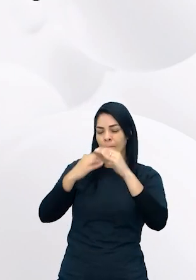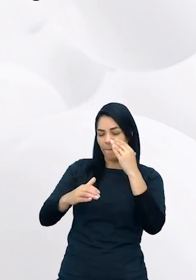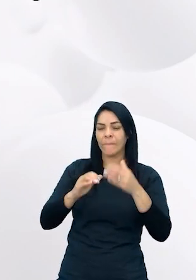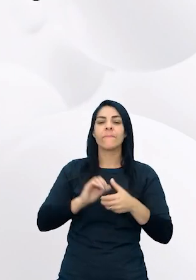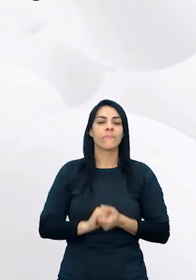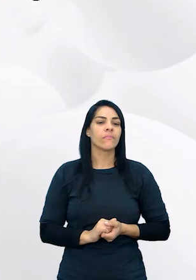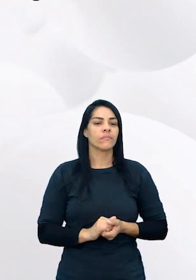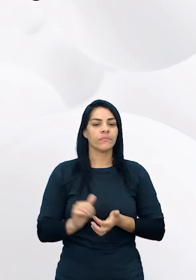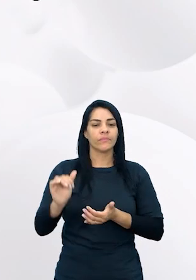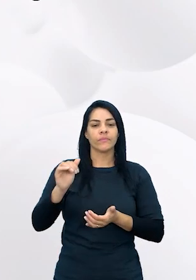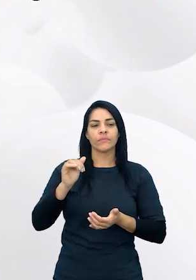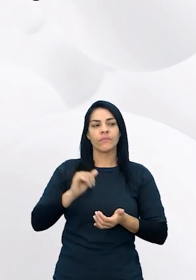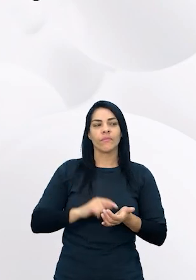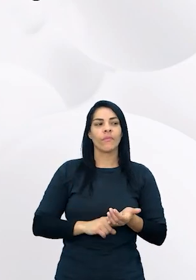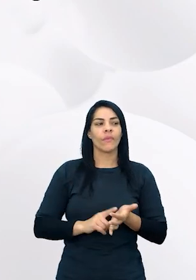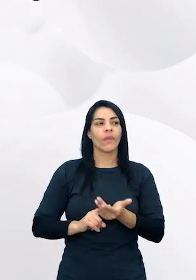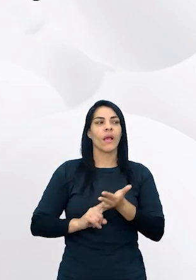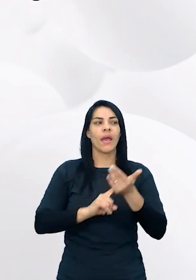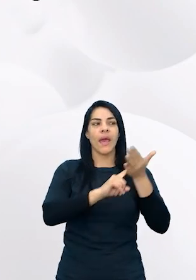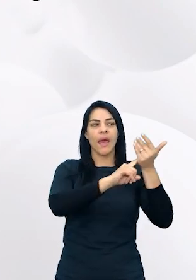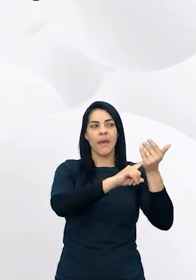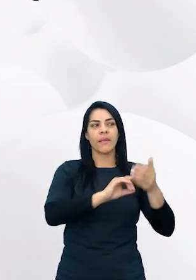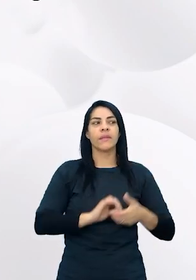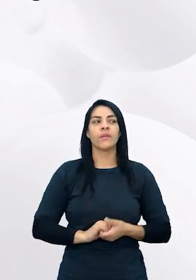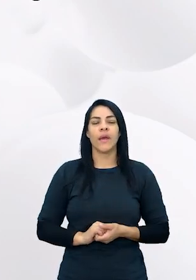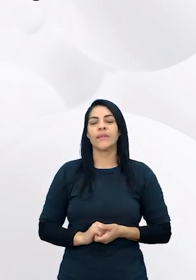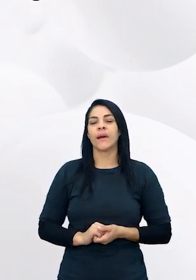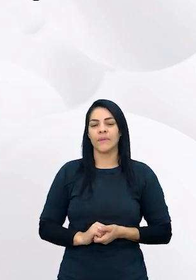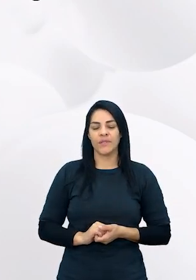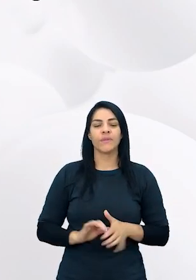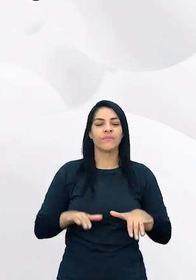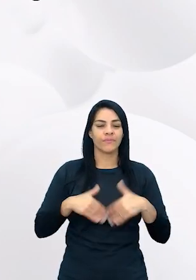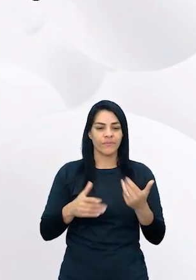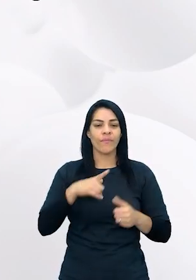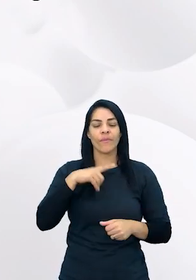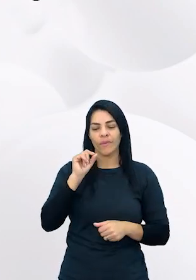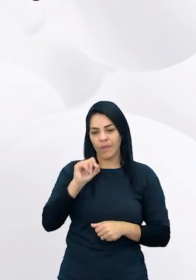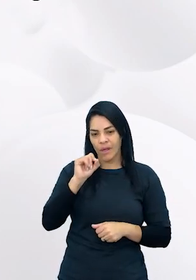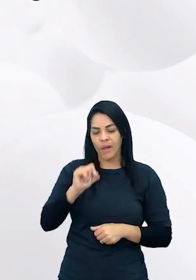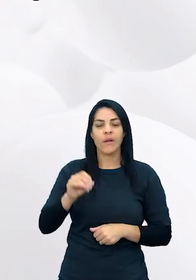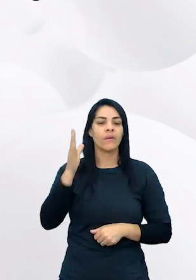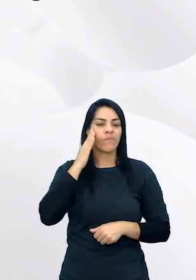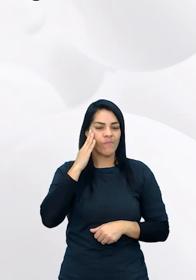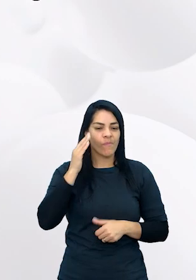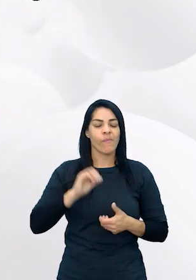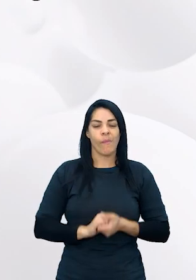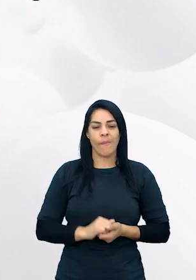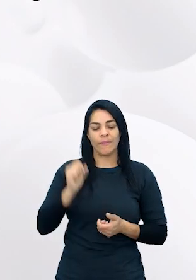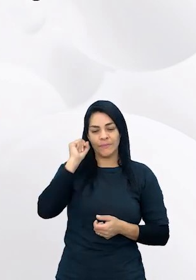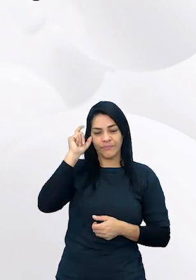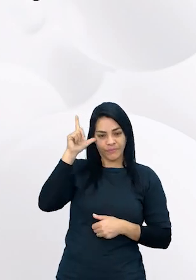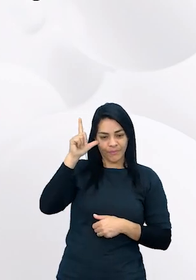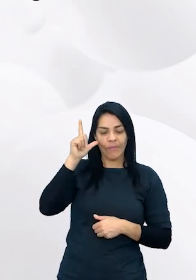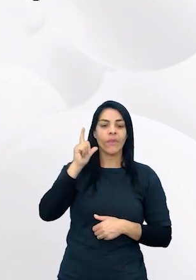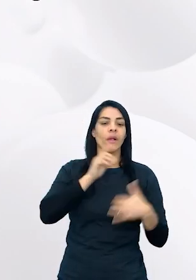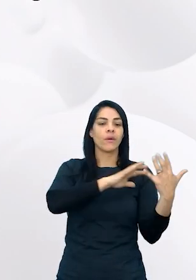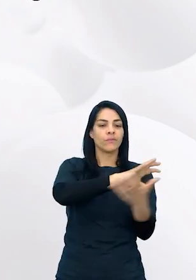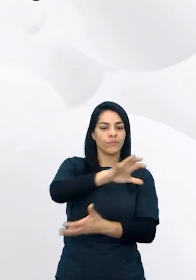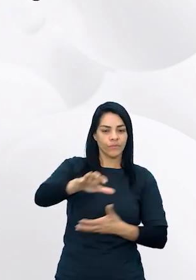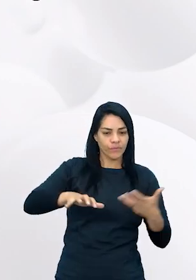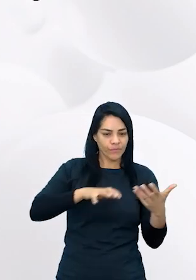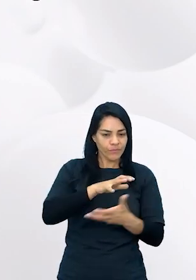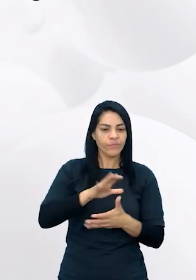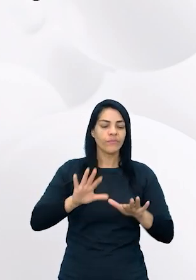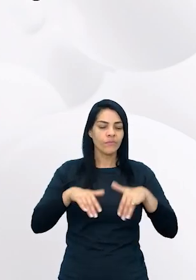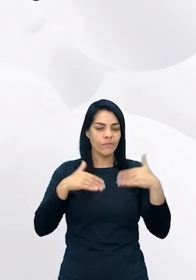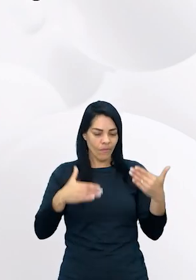meio digital, aproximando-se dos outros conceitos, como sociedade da informação, cybercultura e revolução digital. Então, nesse contexto, né, a